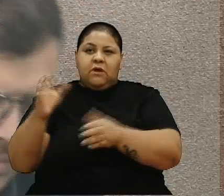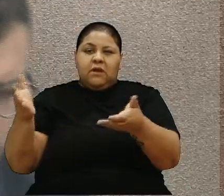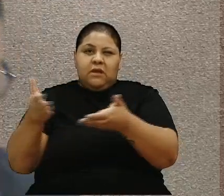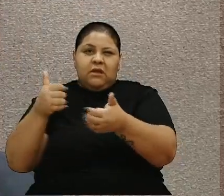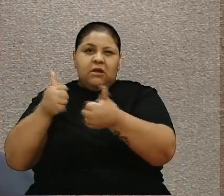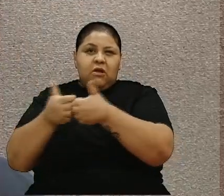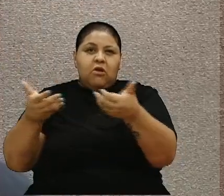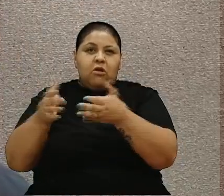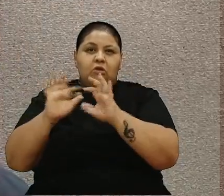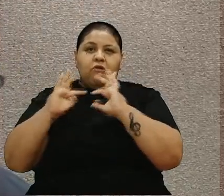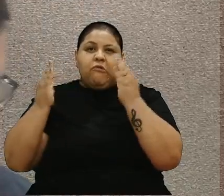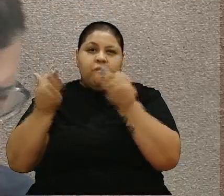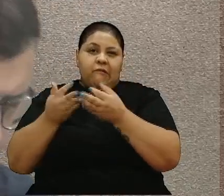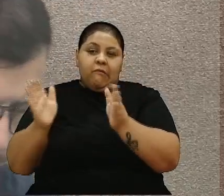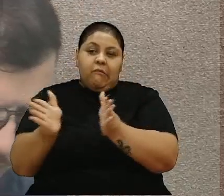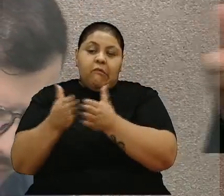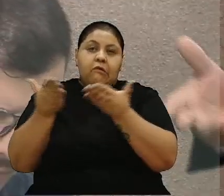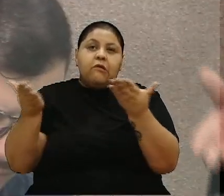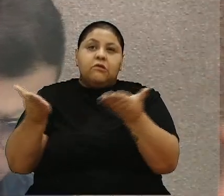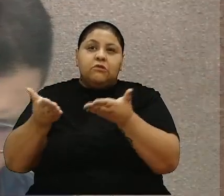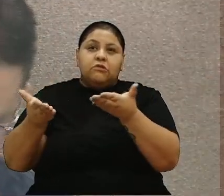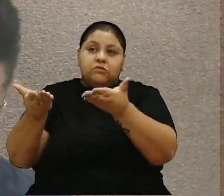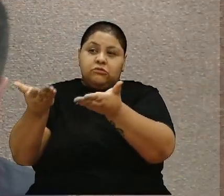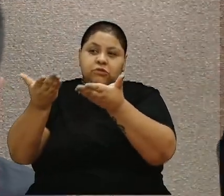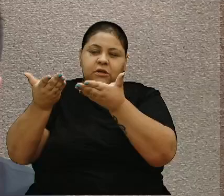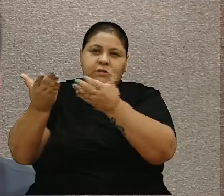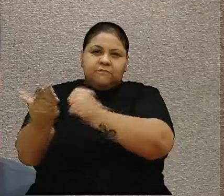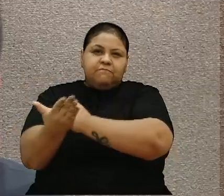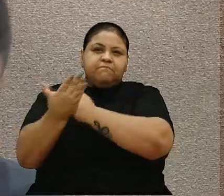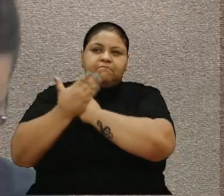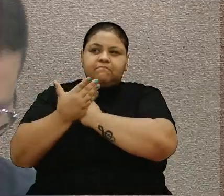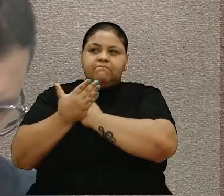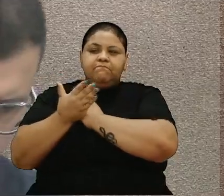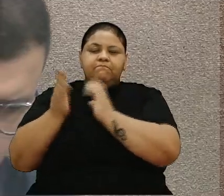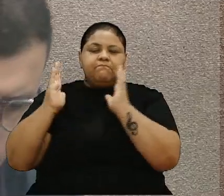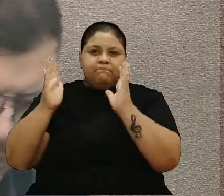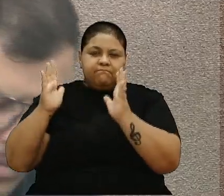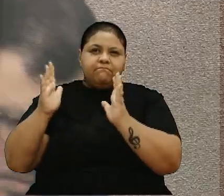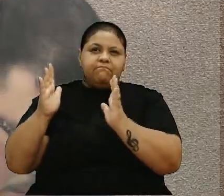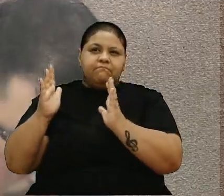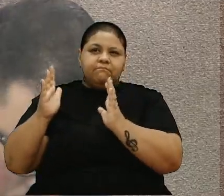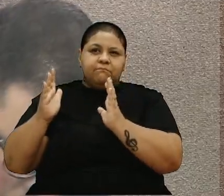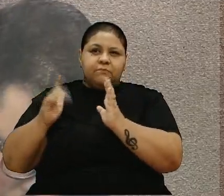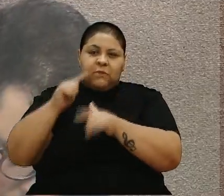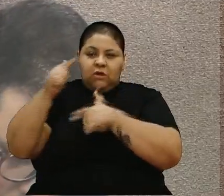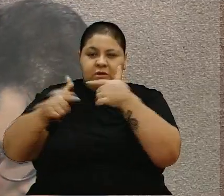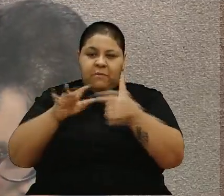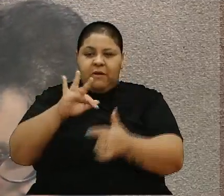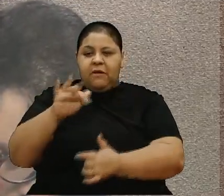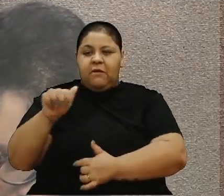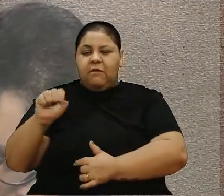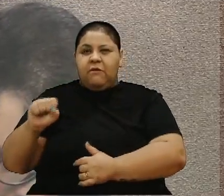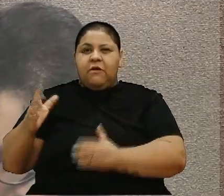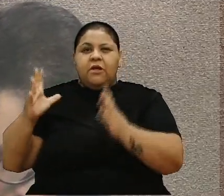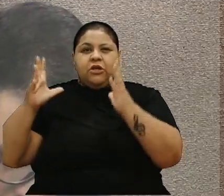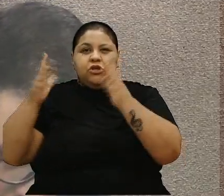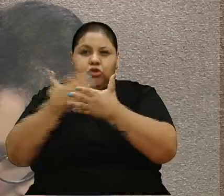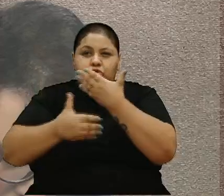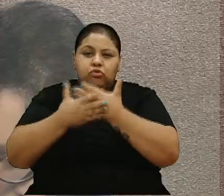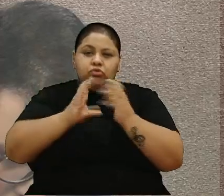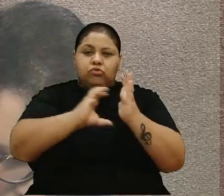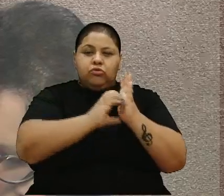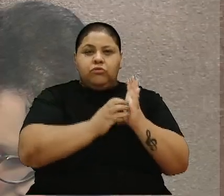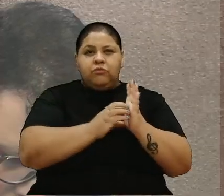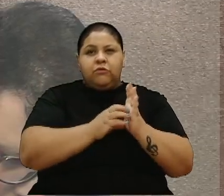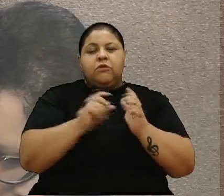é uma família carente e ela já está recebendo o auxílio graças ao empenho da FAS e de todos os servidores, e